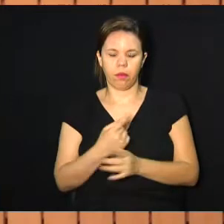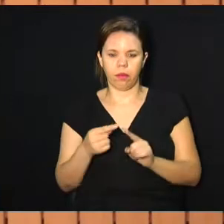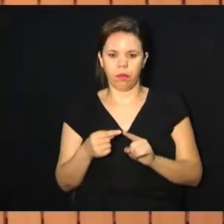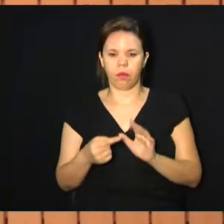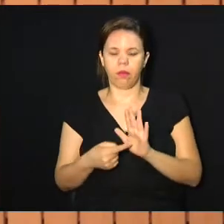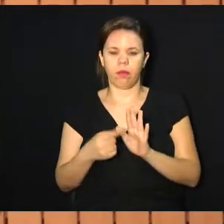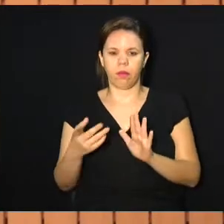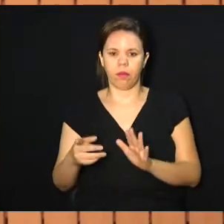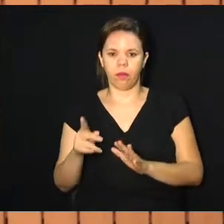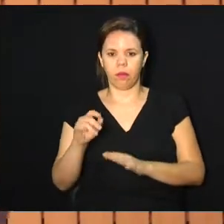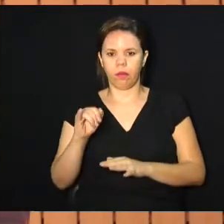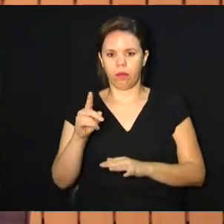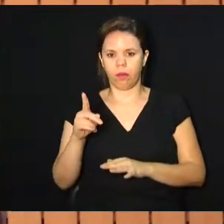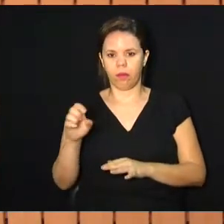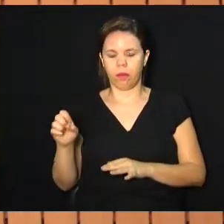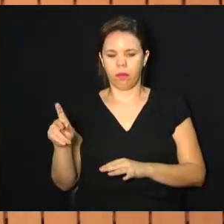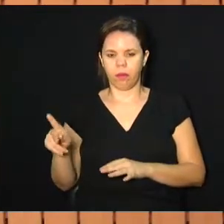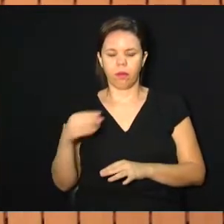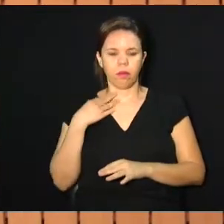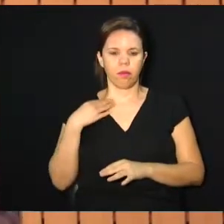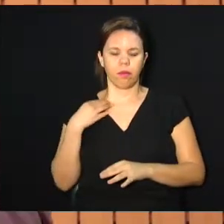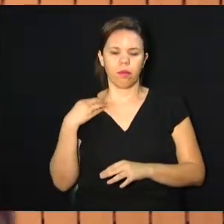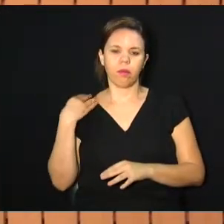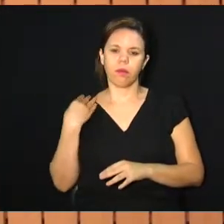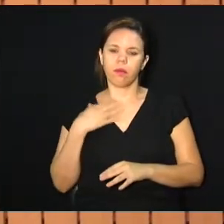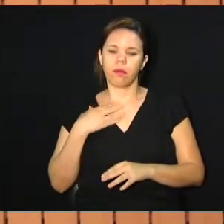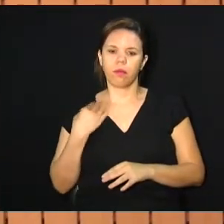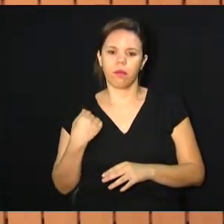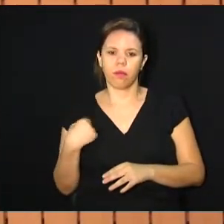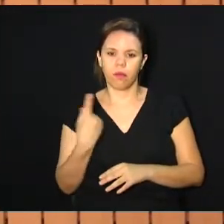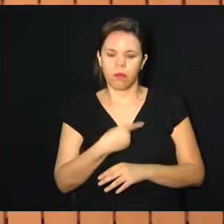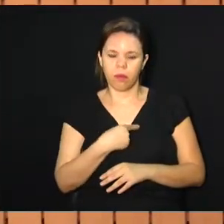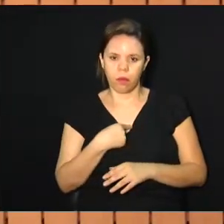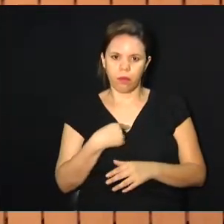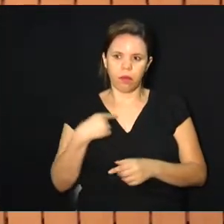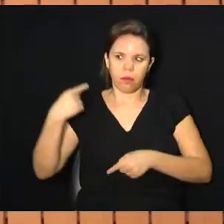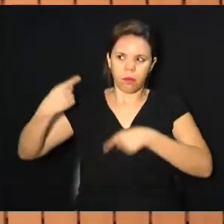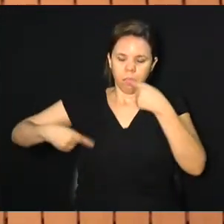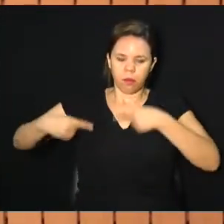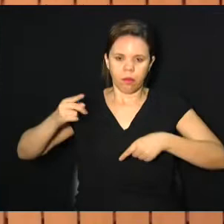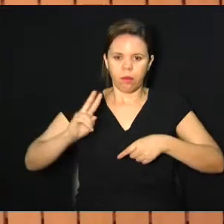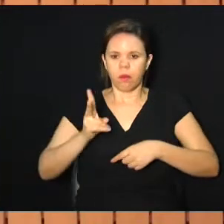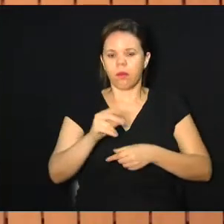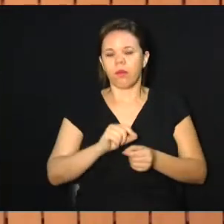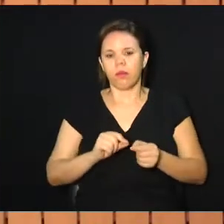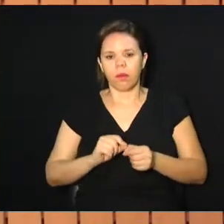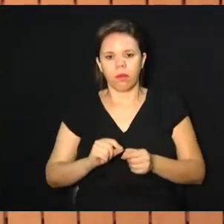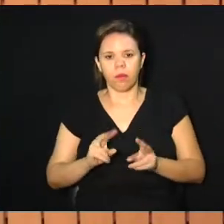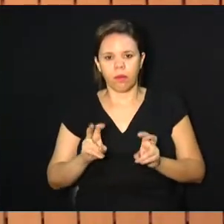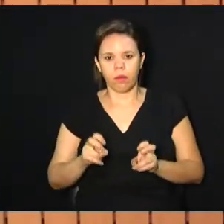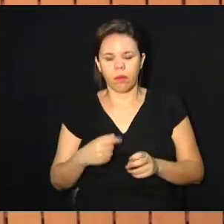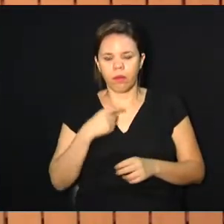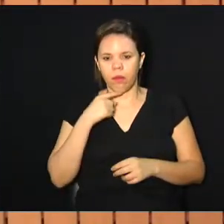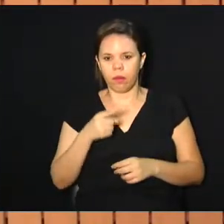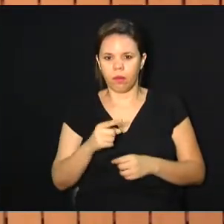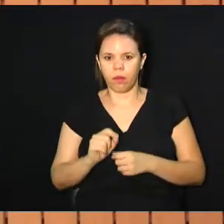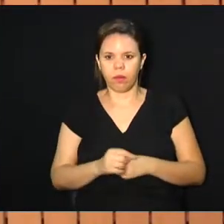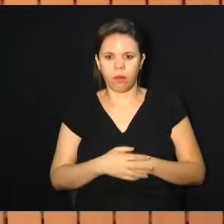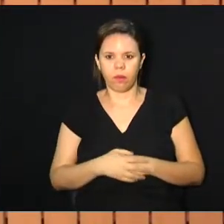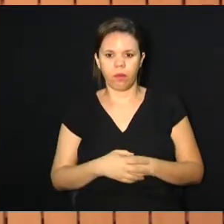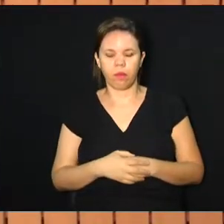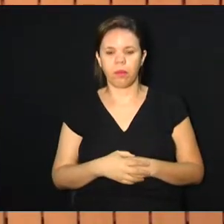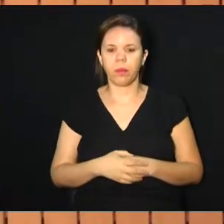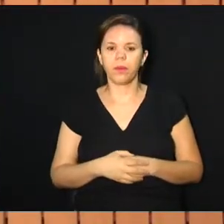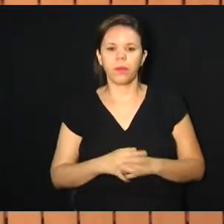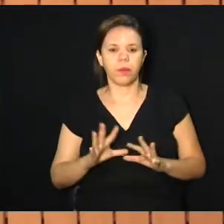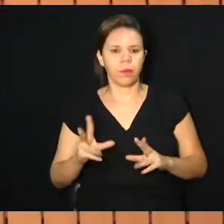da NTP, que era a da antiga JPOT. Então, a gente está no meio de um grande debate sobre isso, que é uma questão, sem dúvida,